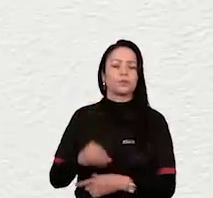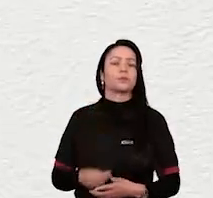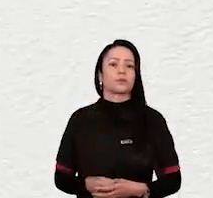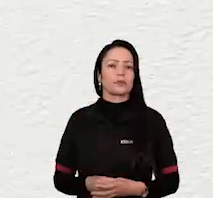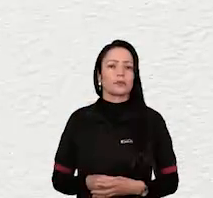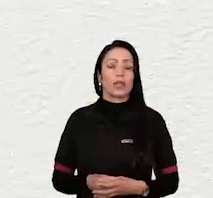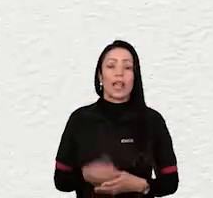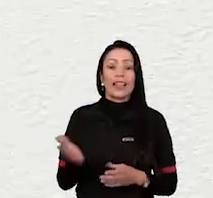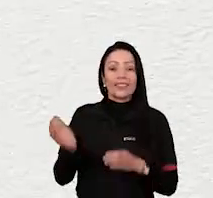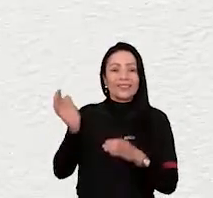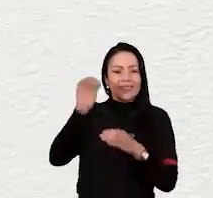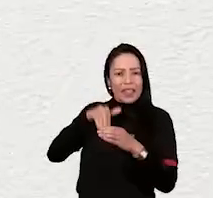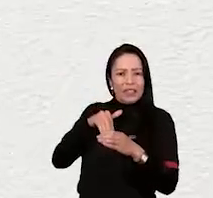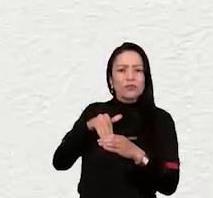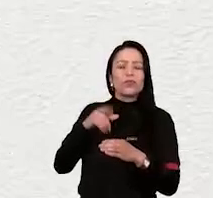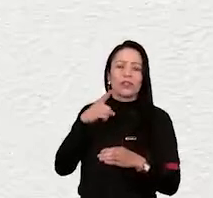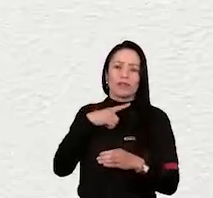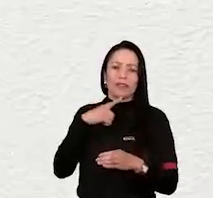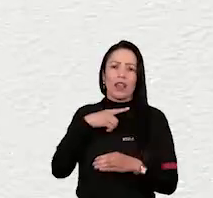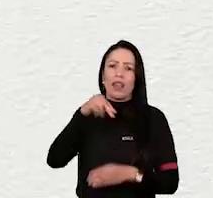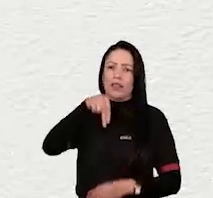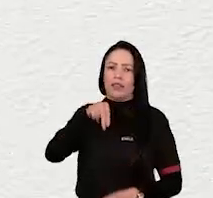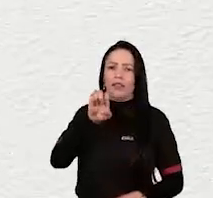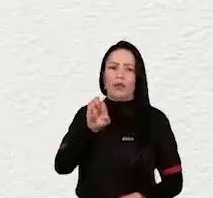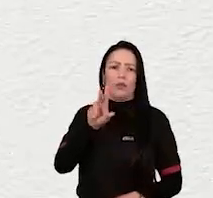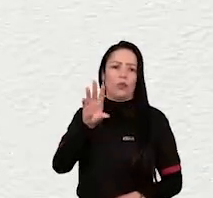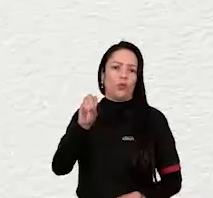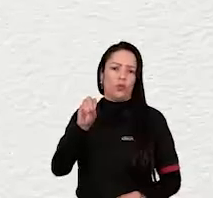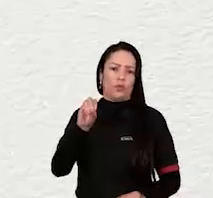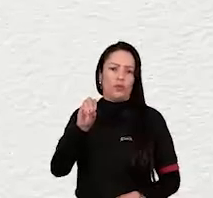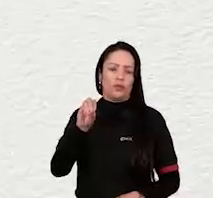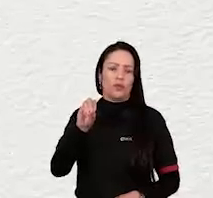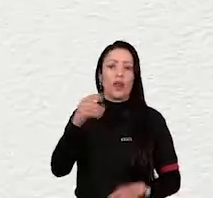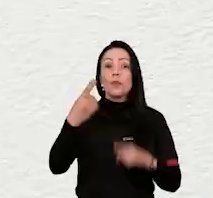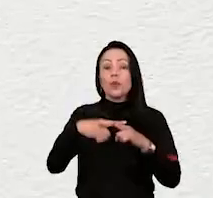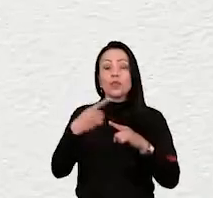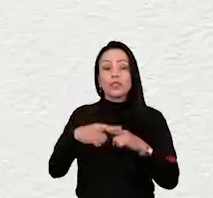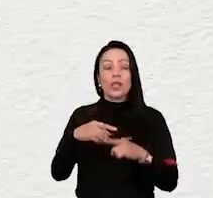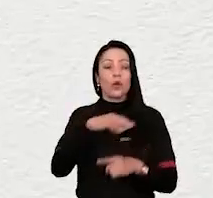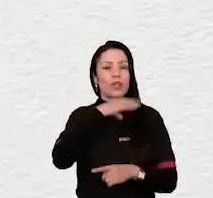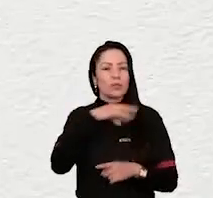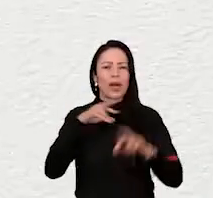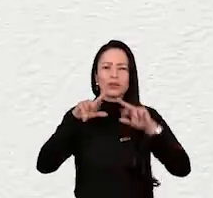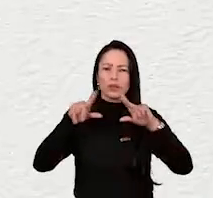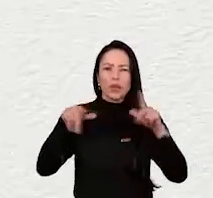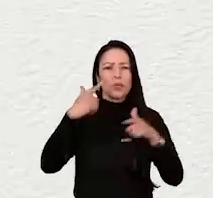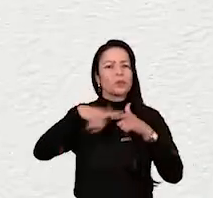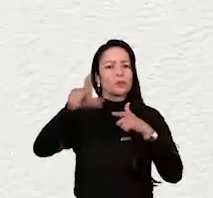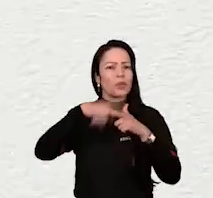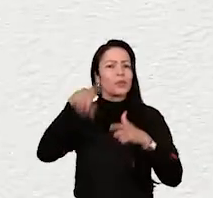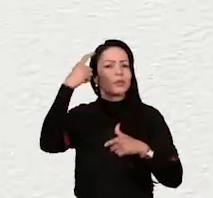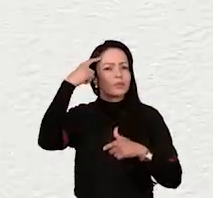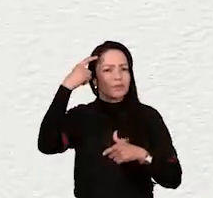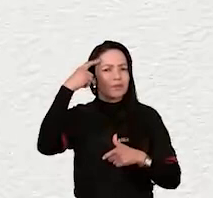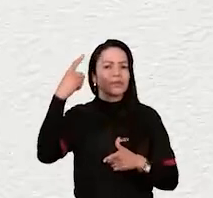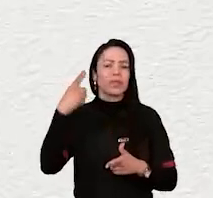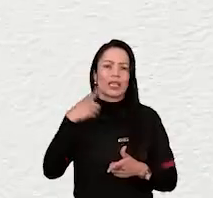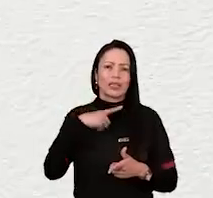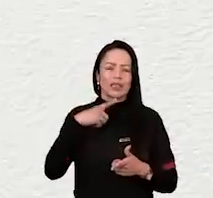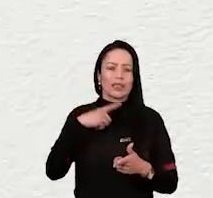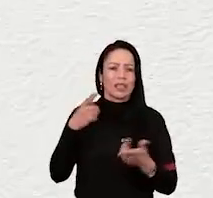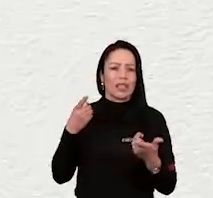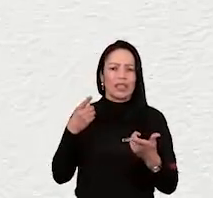orelha interna, ela cabe ao neurologista, porque é quando o animal apresenta os sinais neurológicos, né? Ele vai ter o head tilt,